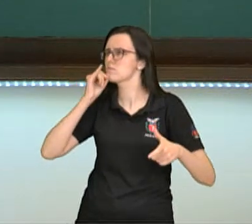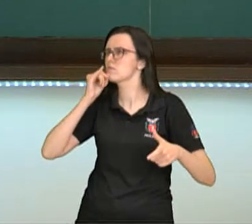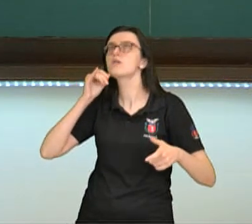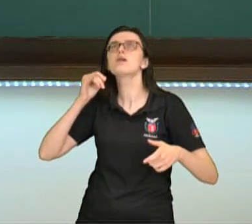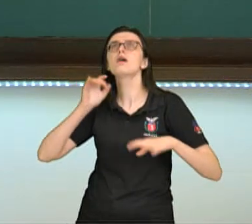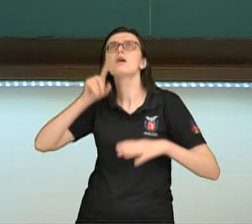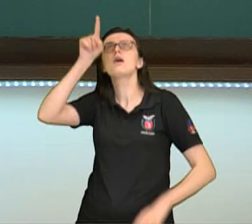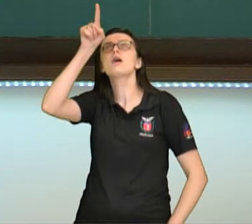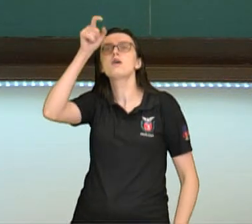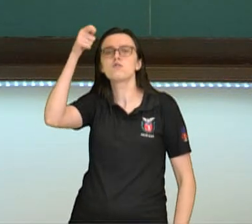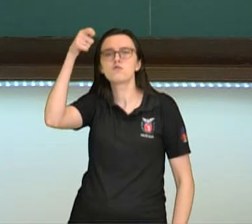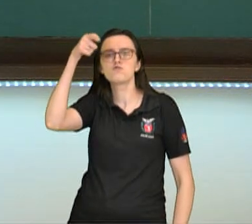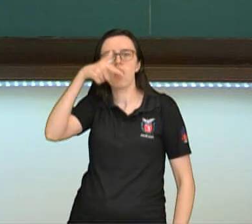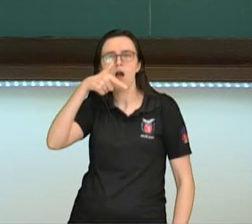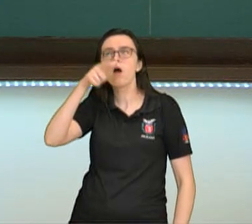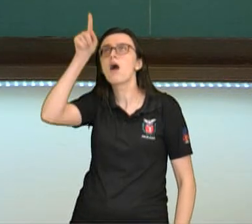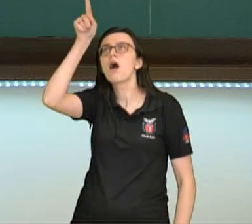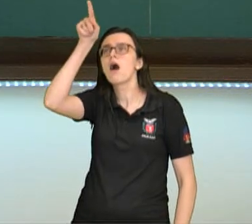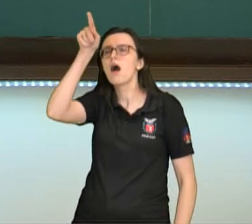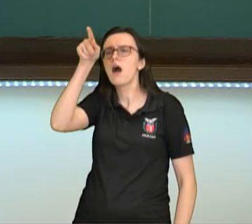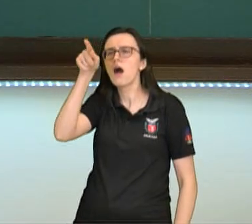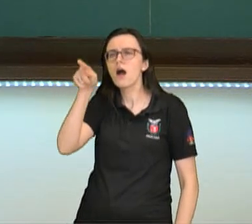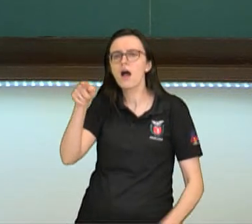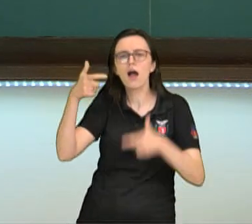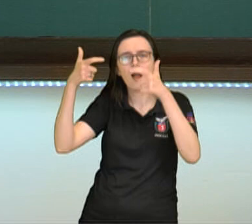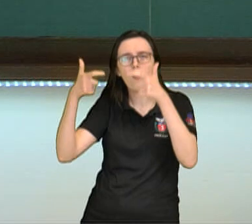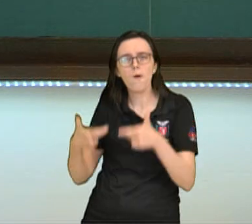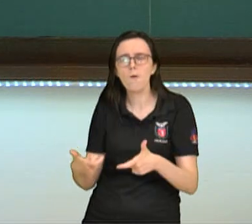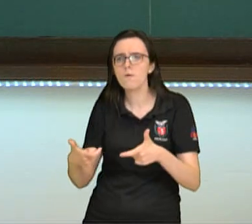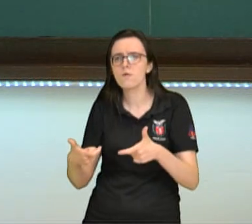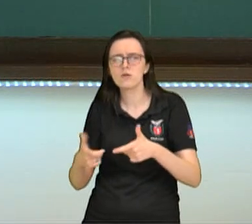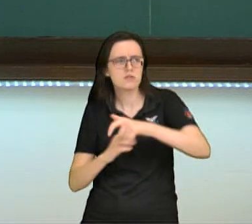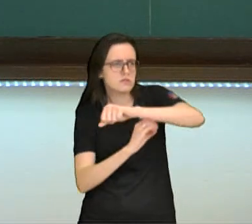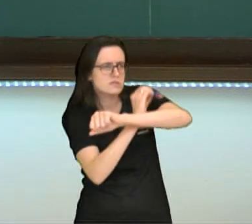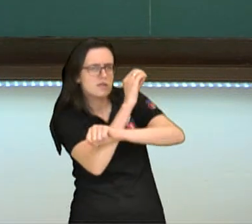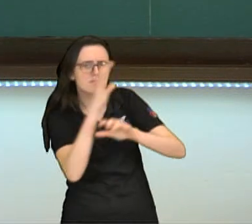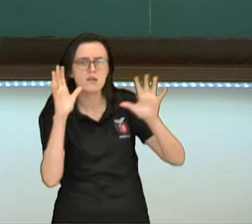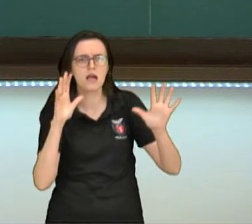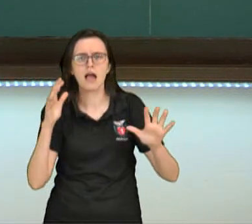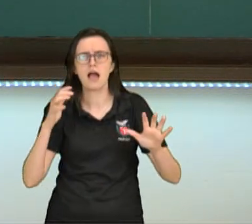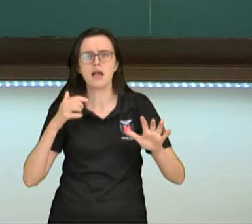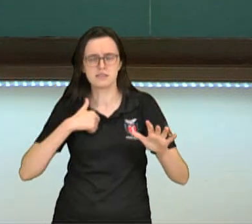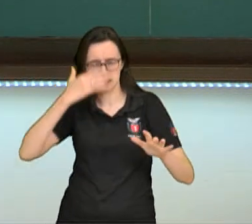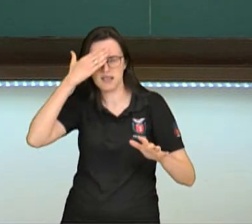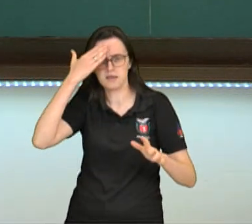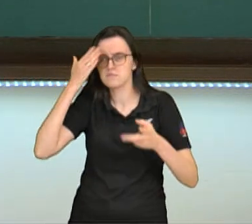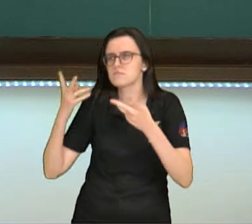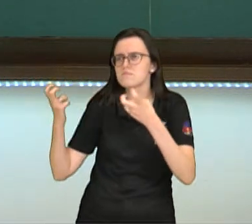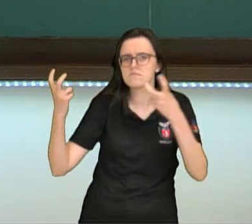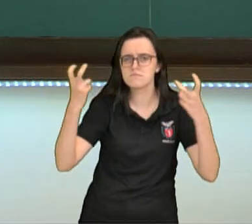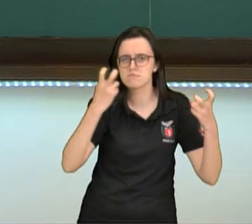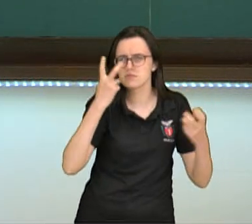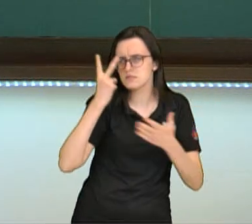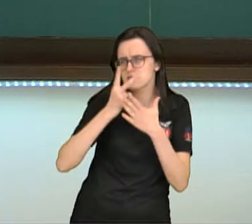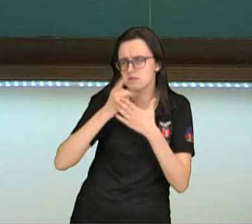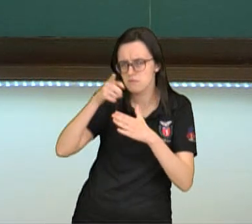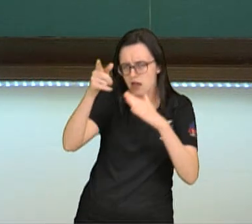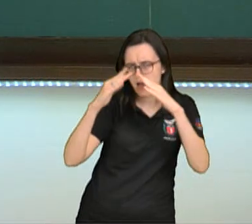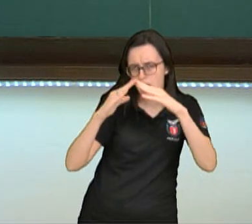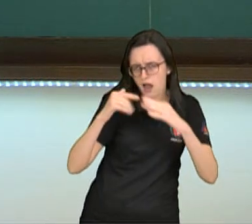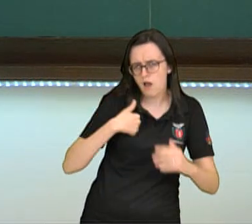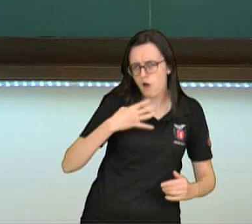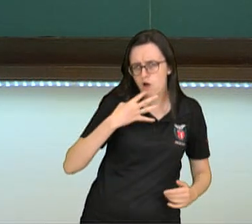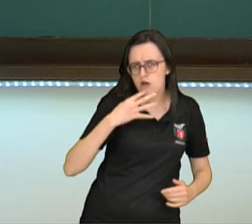sol, onde o sol nasce. Então, como você se organiza? Eu observo sempre aquela casa está ali naquele